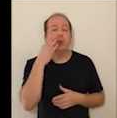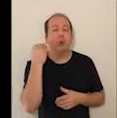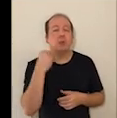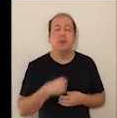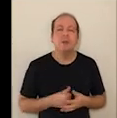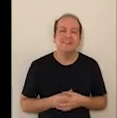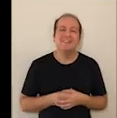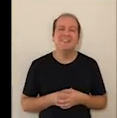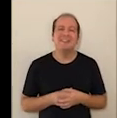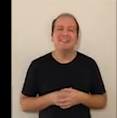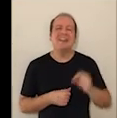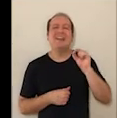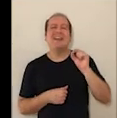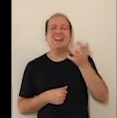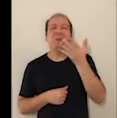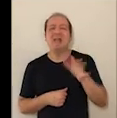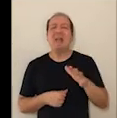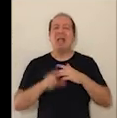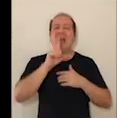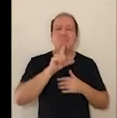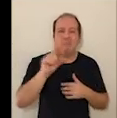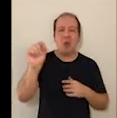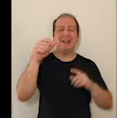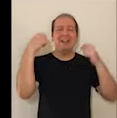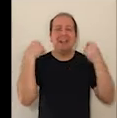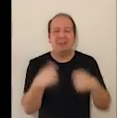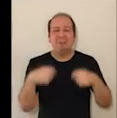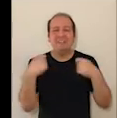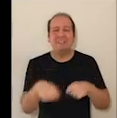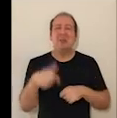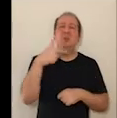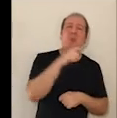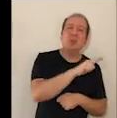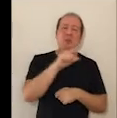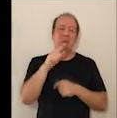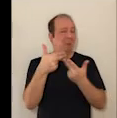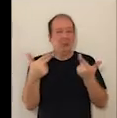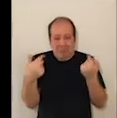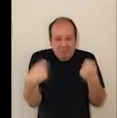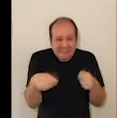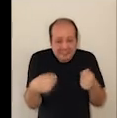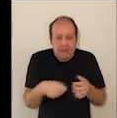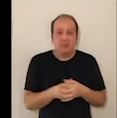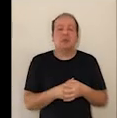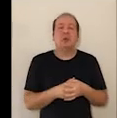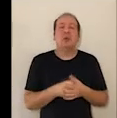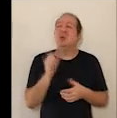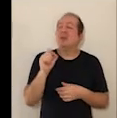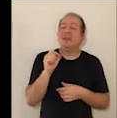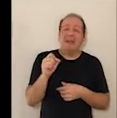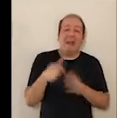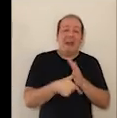Volpone, o Biltre não quer ir embora e precisamos tirar algumas penas de ouro de Corbaccio. Bote-o